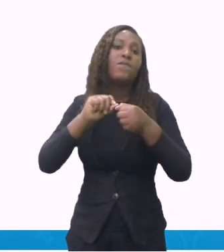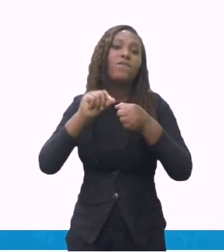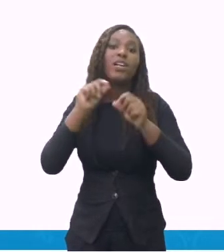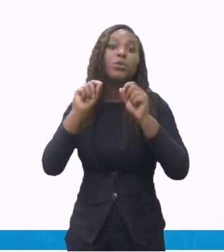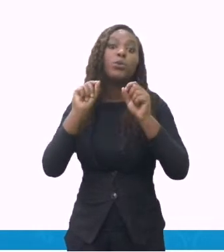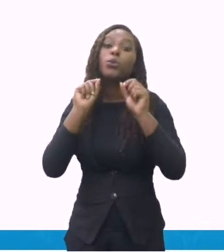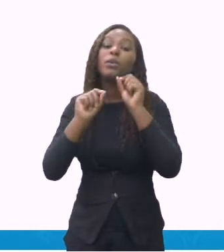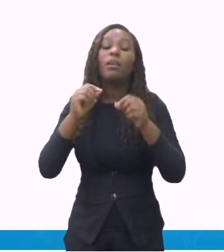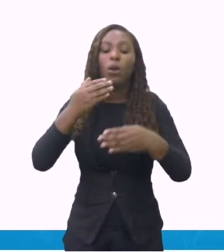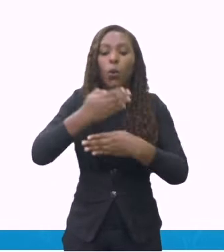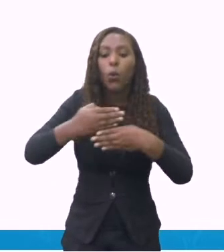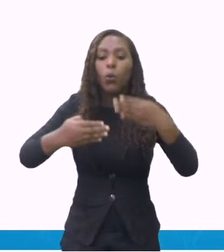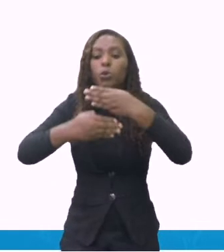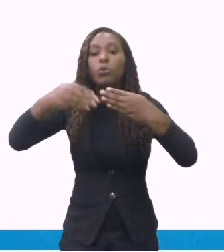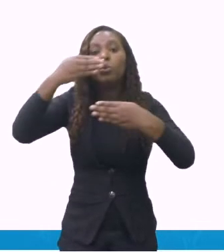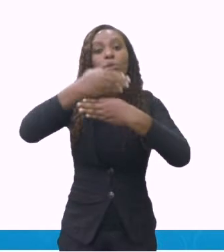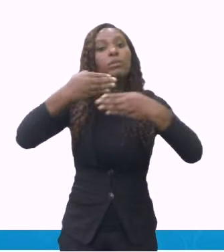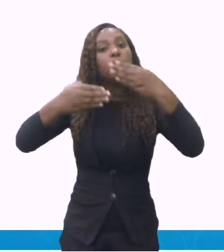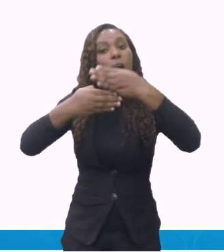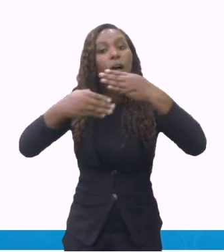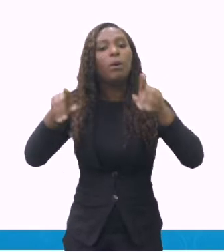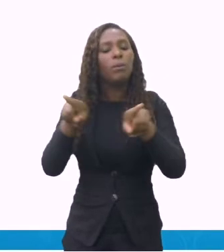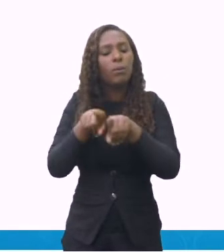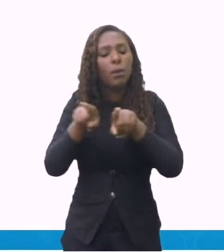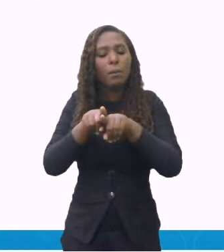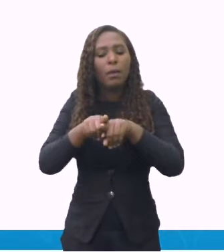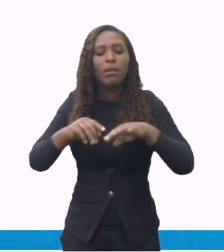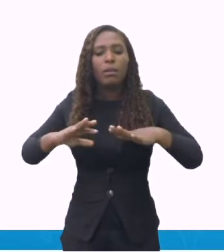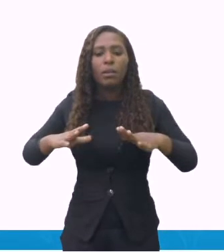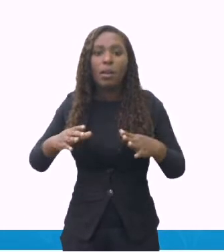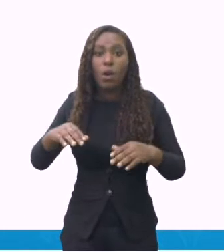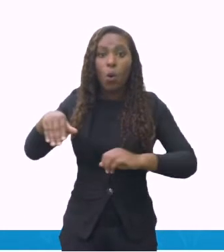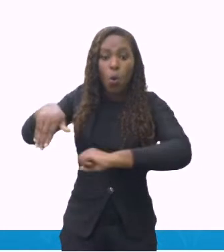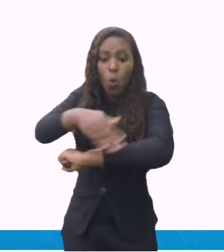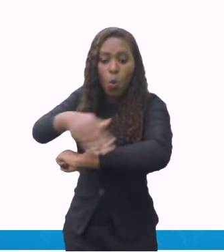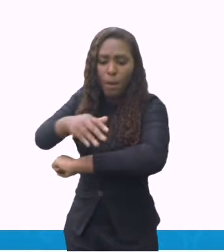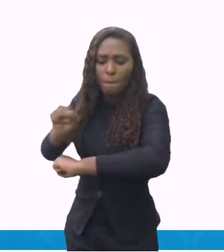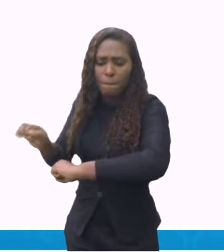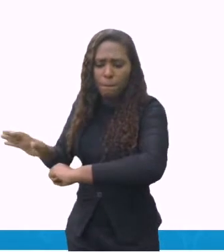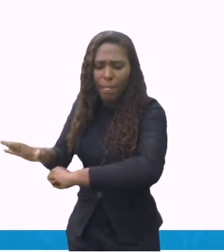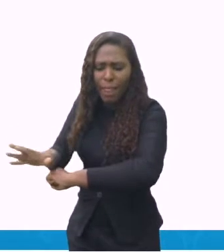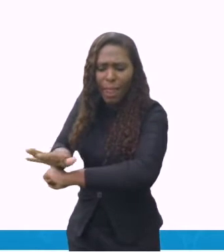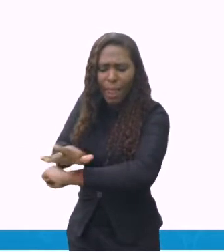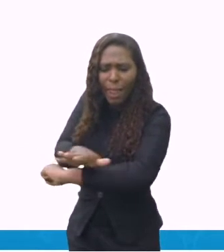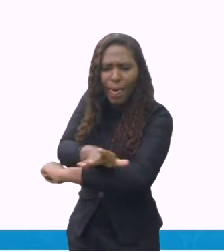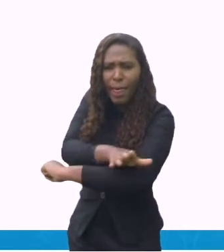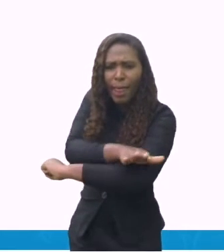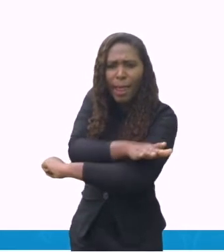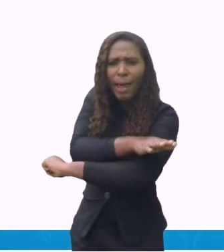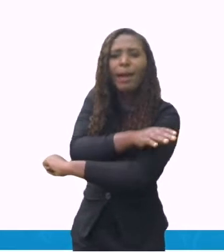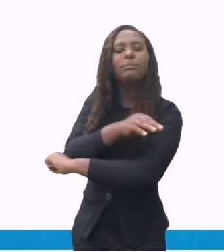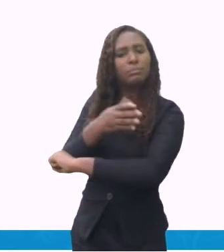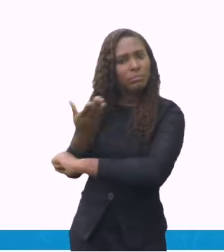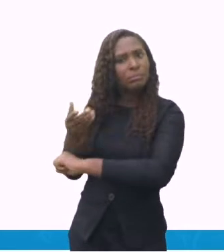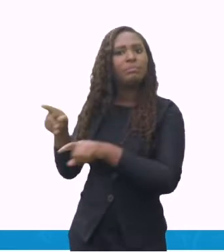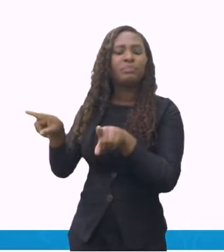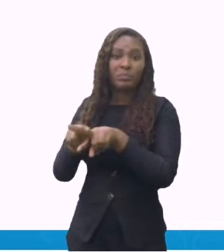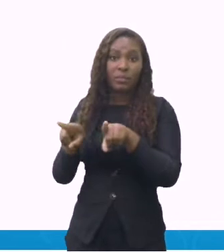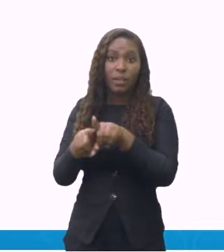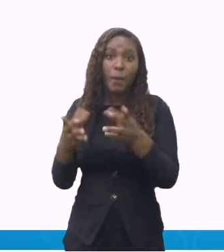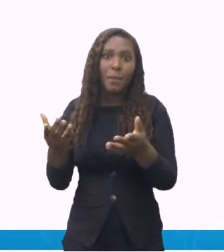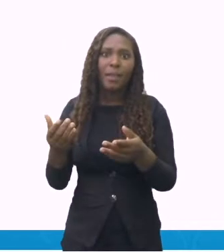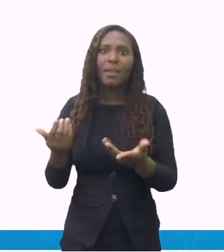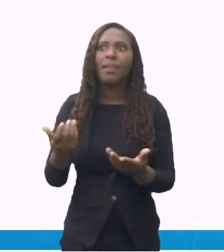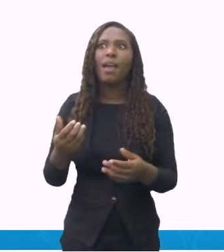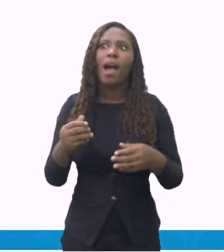a pedra pómez, ela também tem diversas utilidades. Em produto